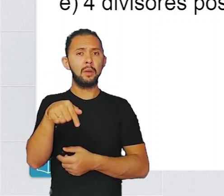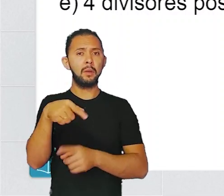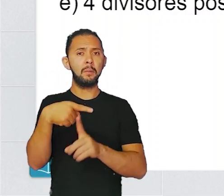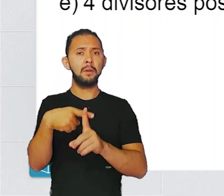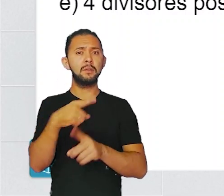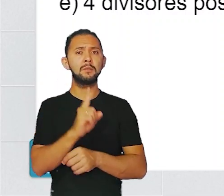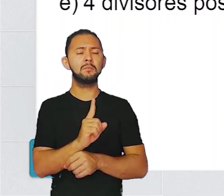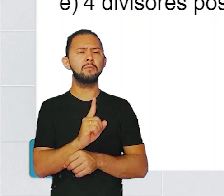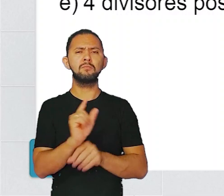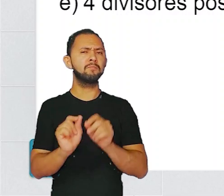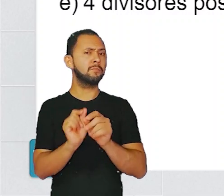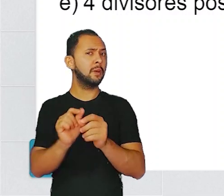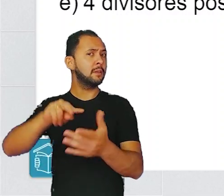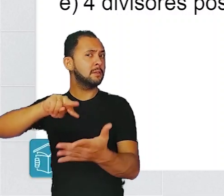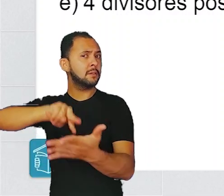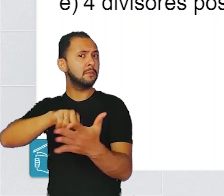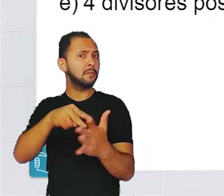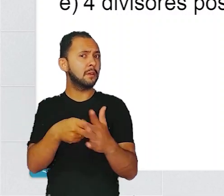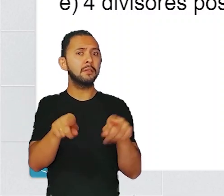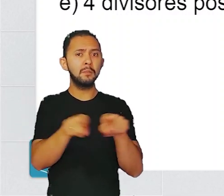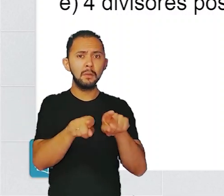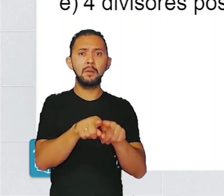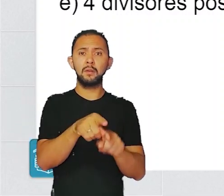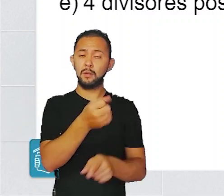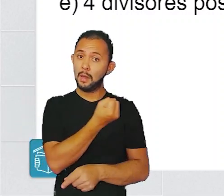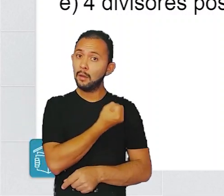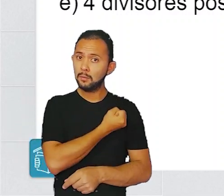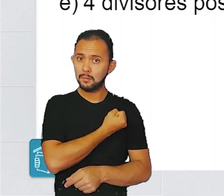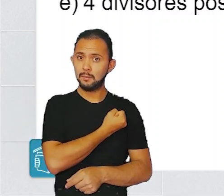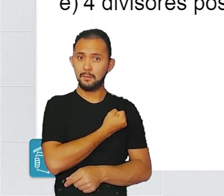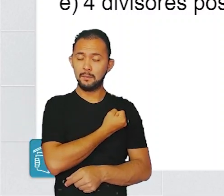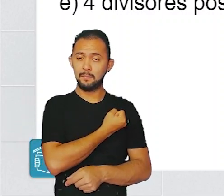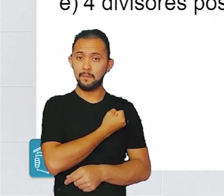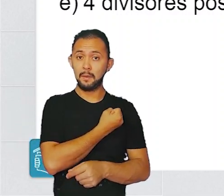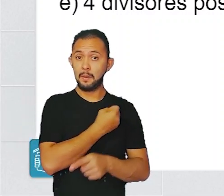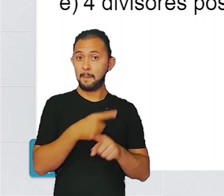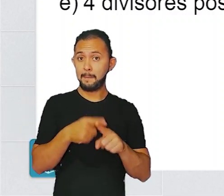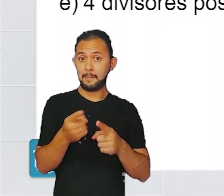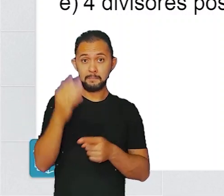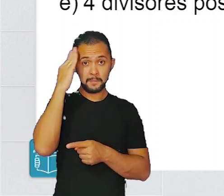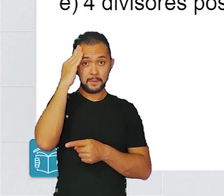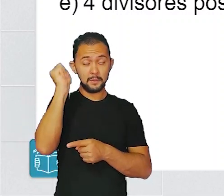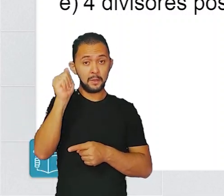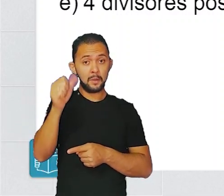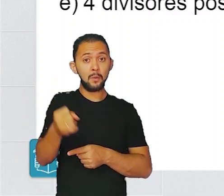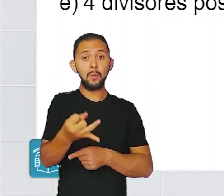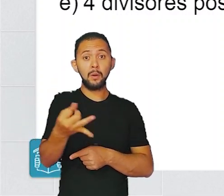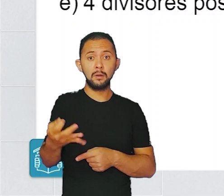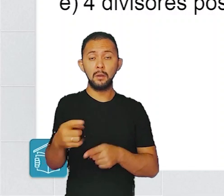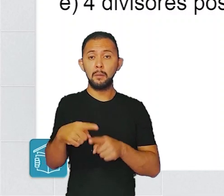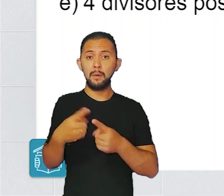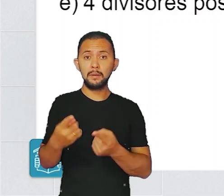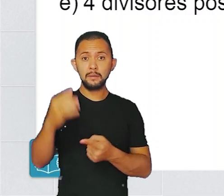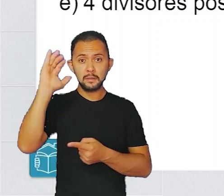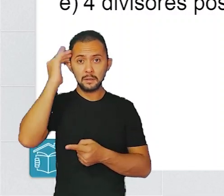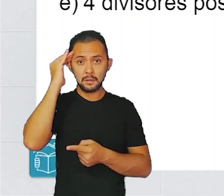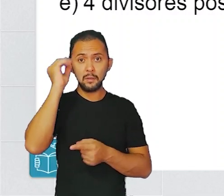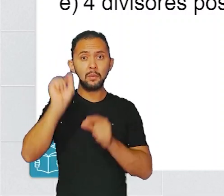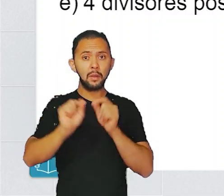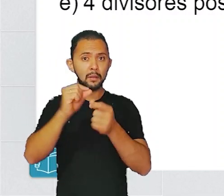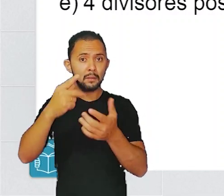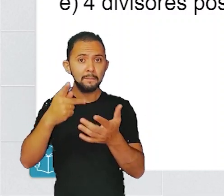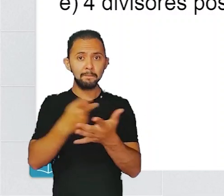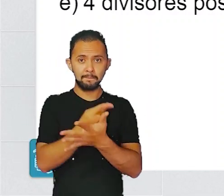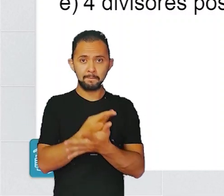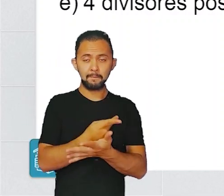representa um número, tudo bem? Q mais 1 representa um número. Você não sabe que número é esse, mas vamos entender o que é está acontecendo aqui. A gente tem